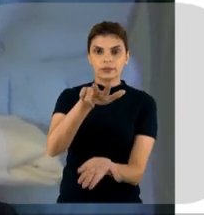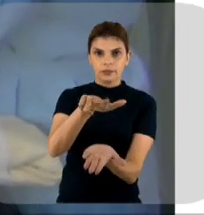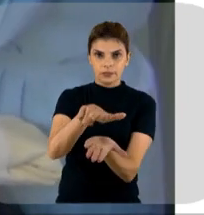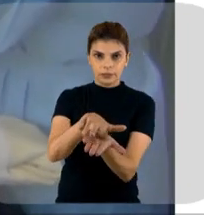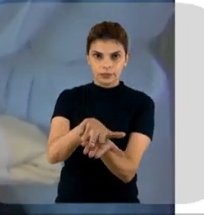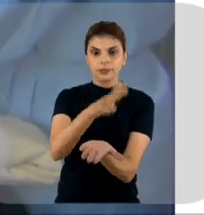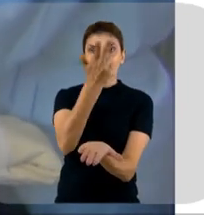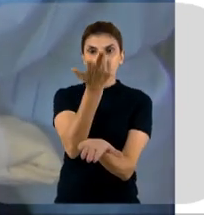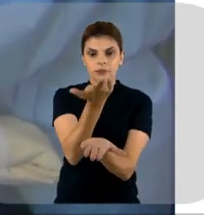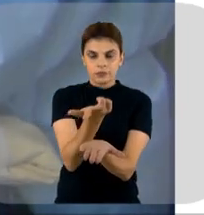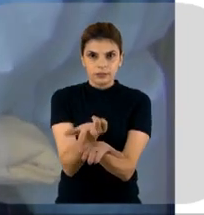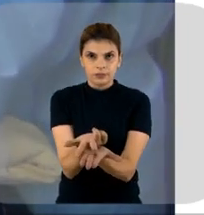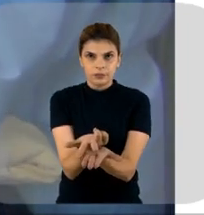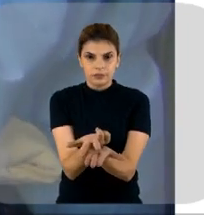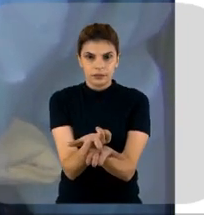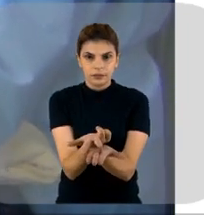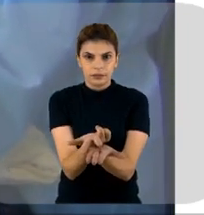três.